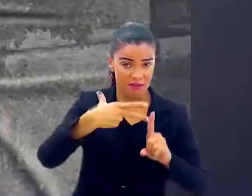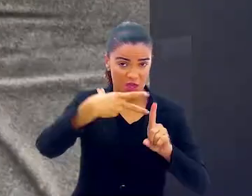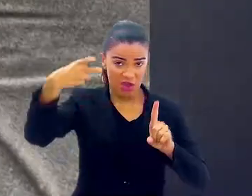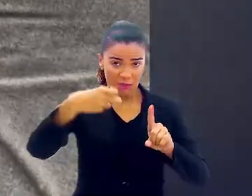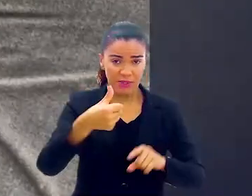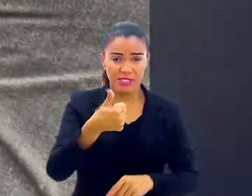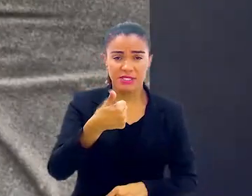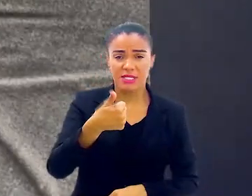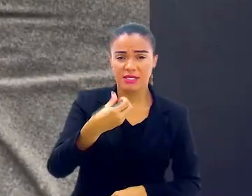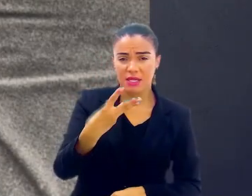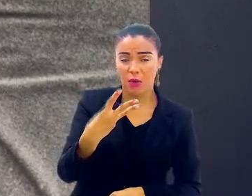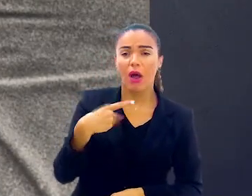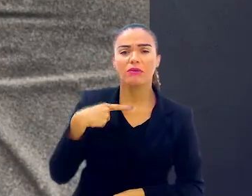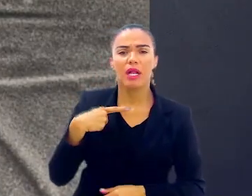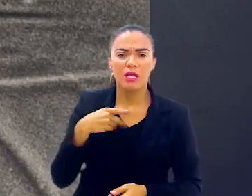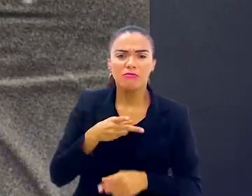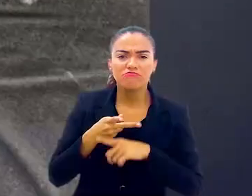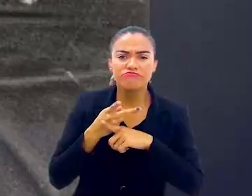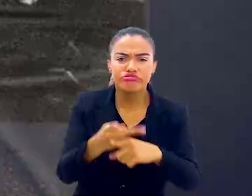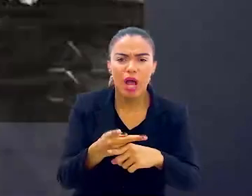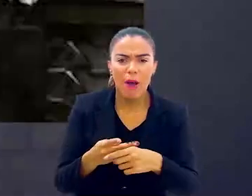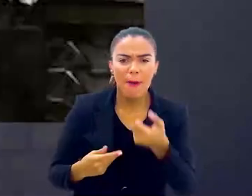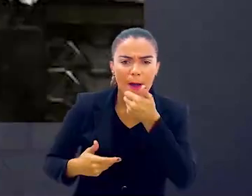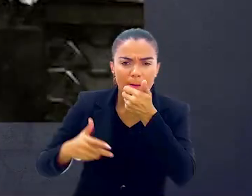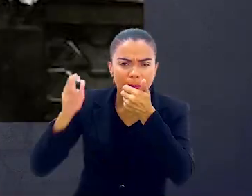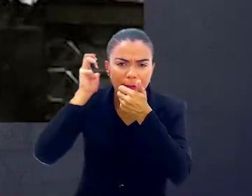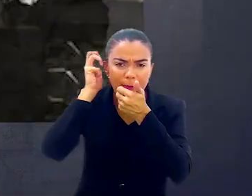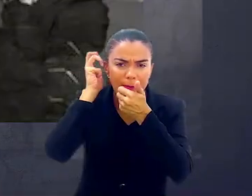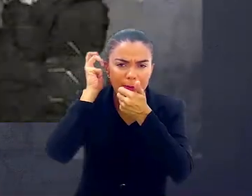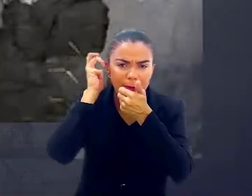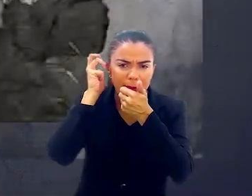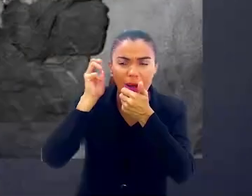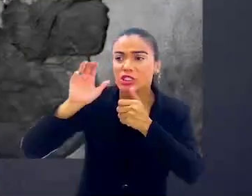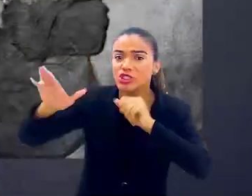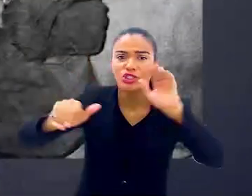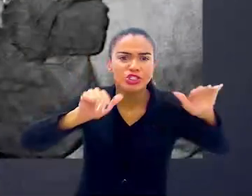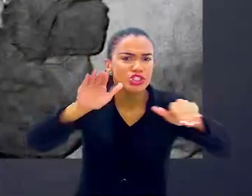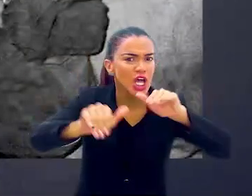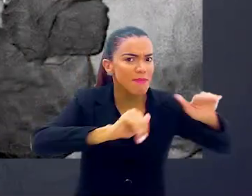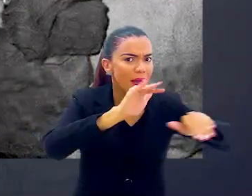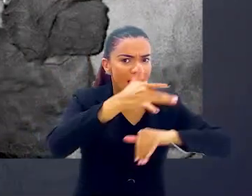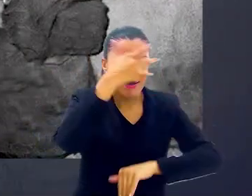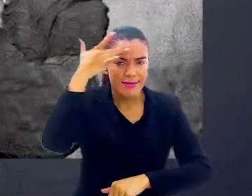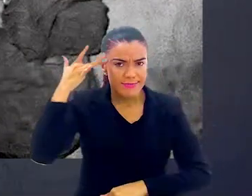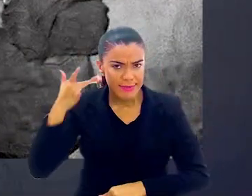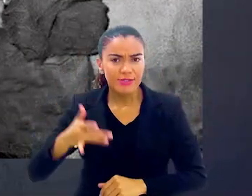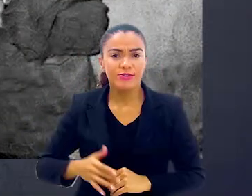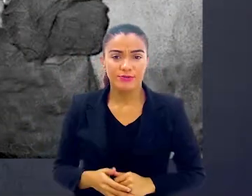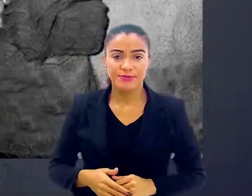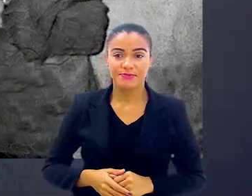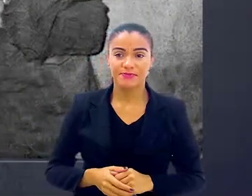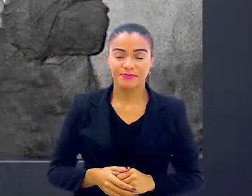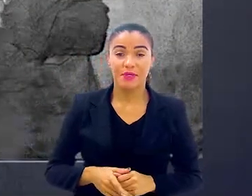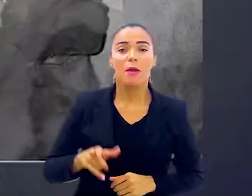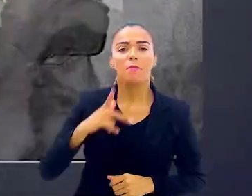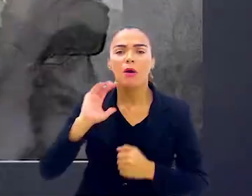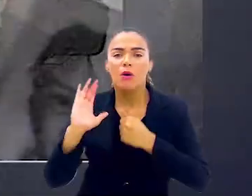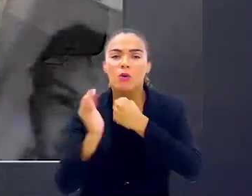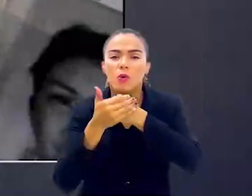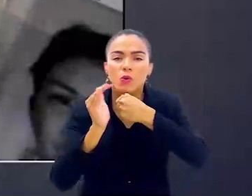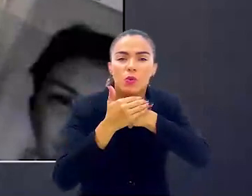de 64, foi para uma rádio da cidade junto com o filho chamar o povo para defender a democracia.